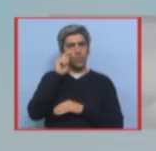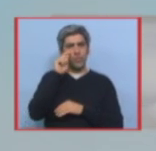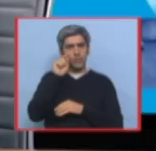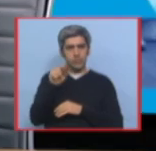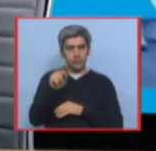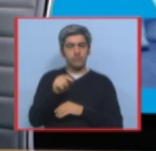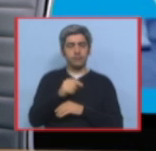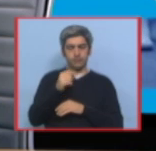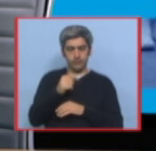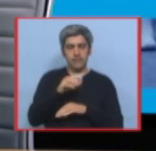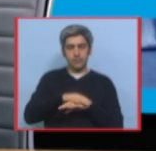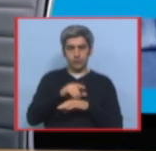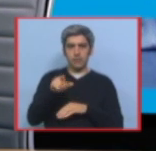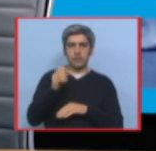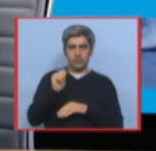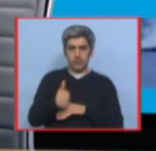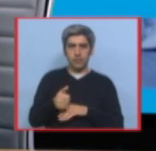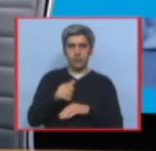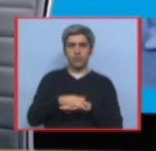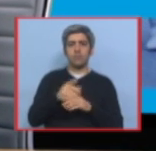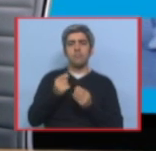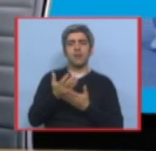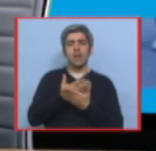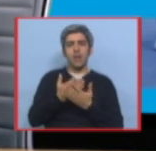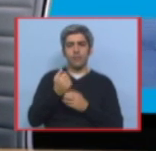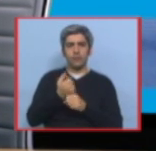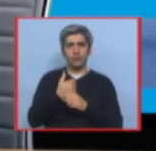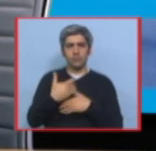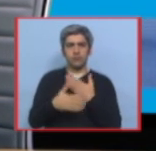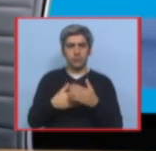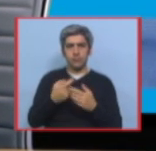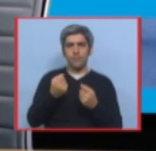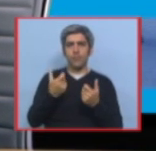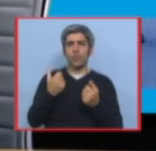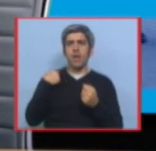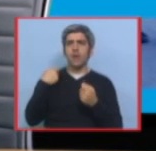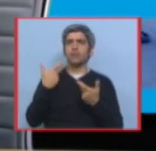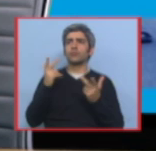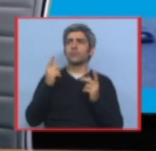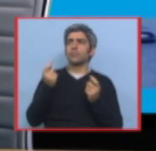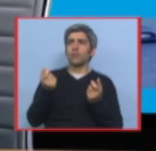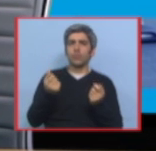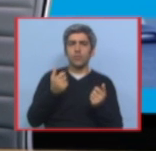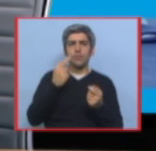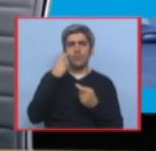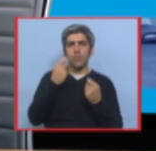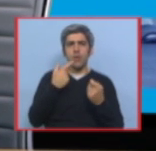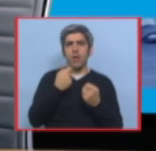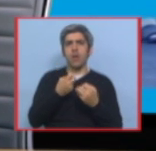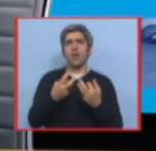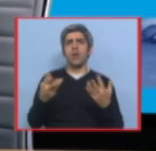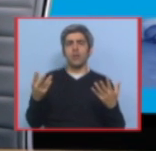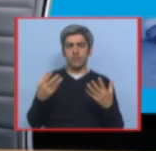turístico, porque, lá está, isto é um mercado a funcionar. Há pouca oferta de casas, há muita procura de